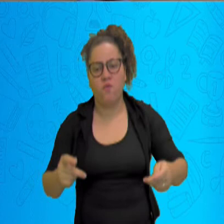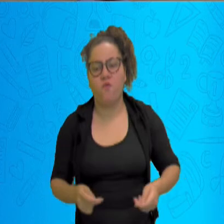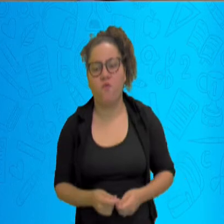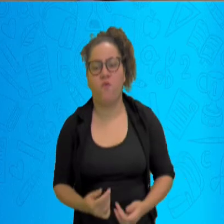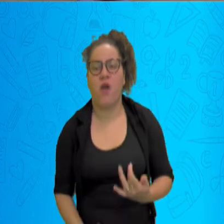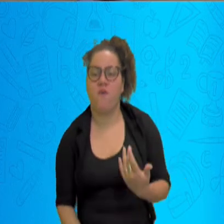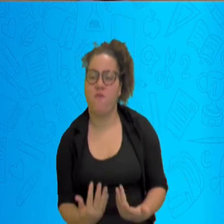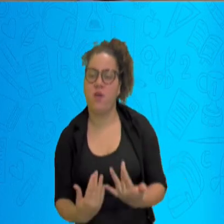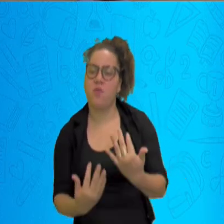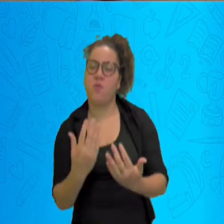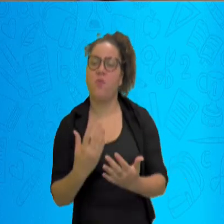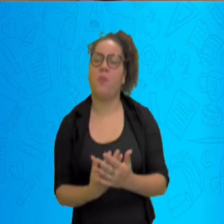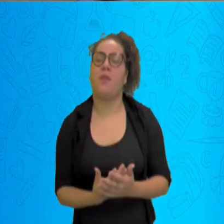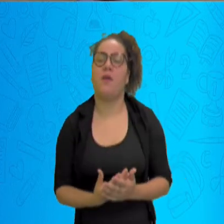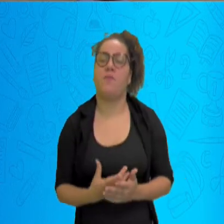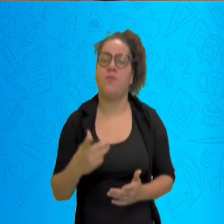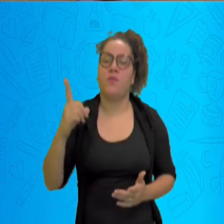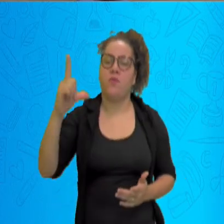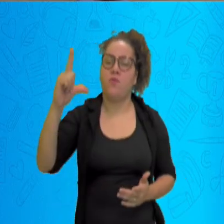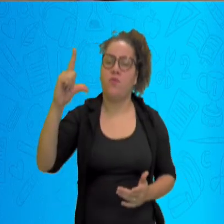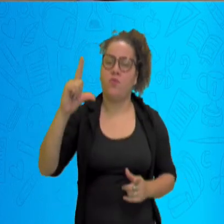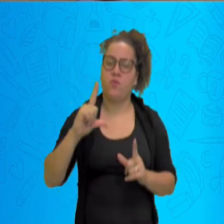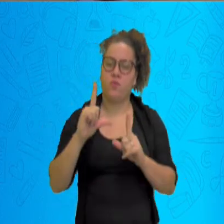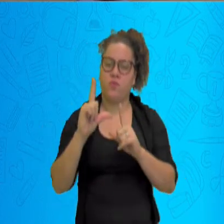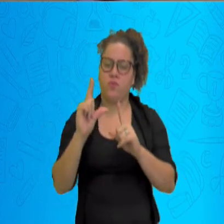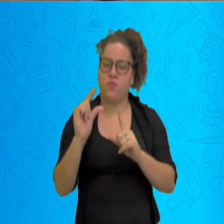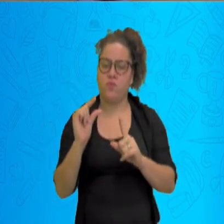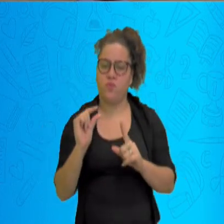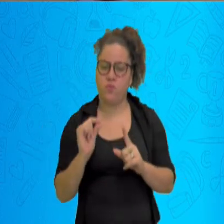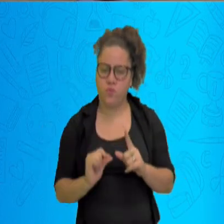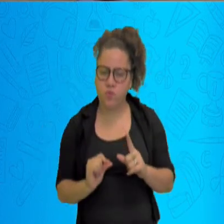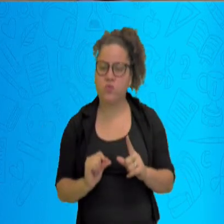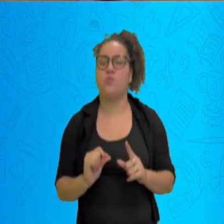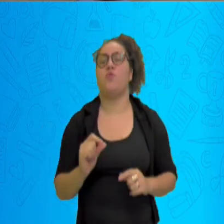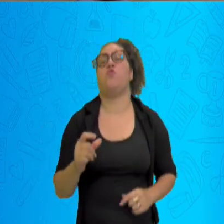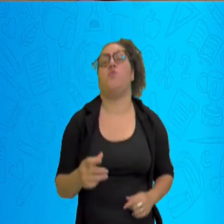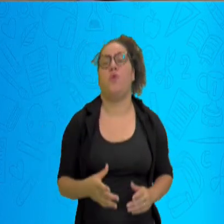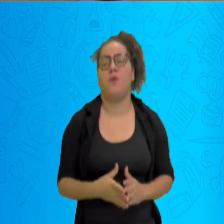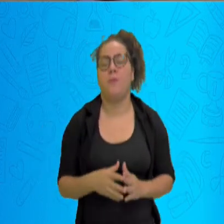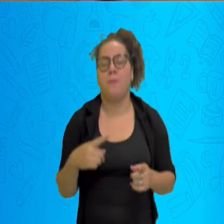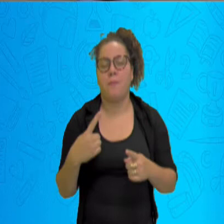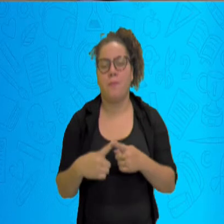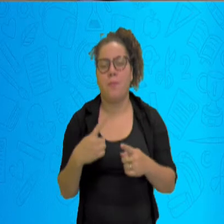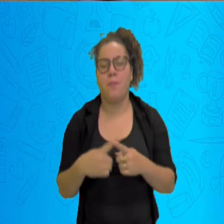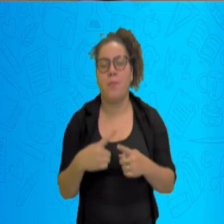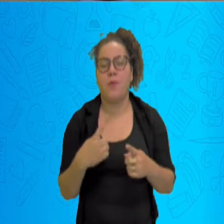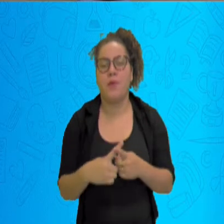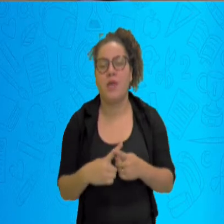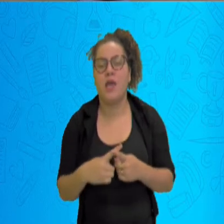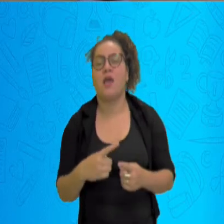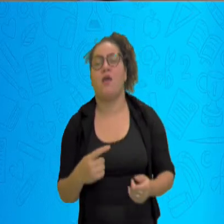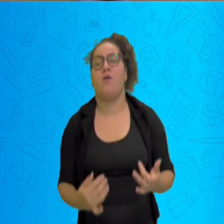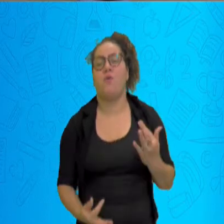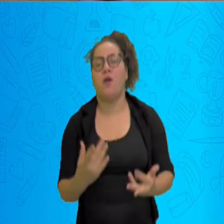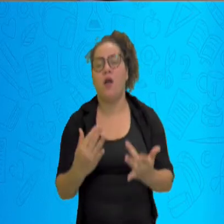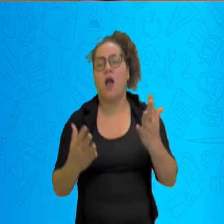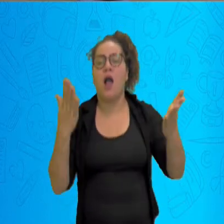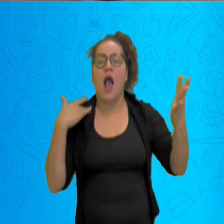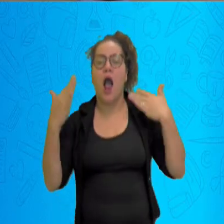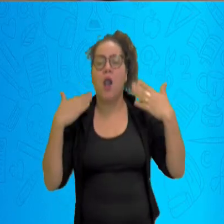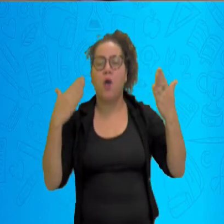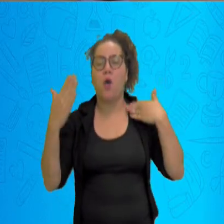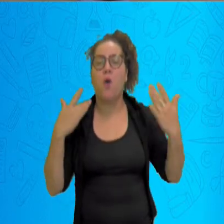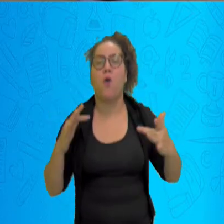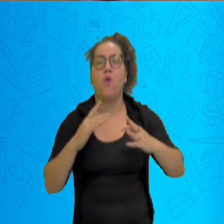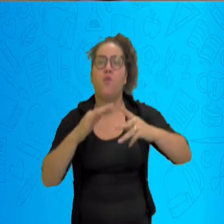ela diminui a quantidade. Então, por quê? Ela vai aquecendo e ela vai